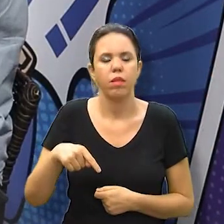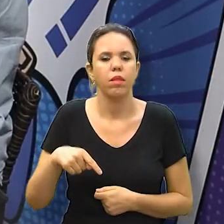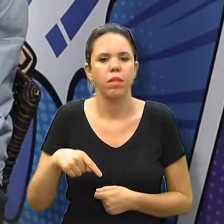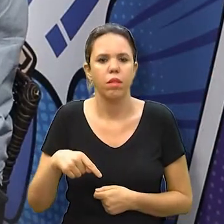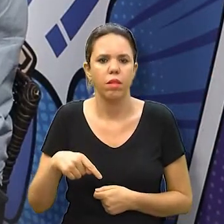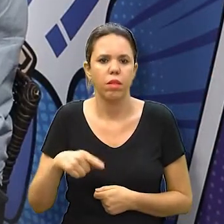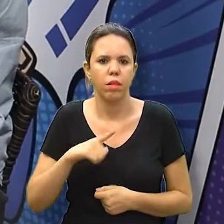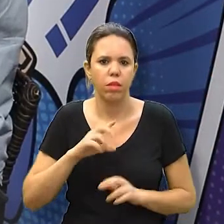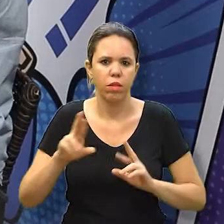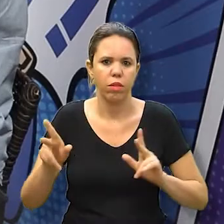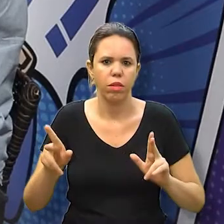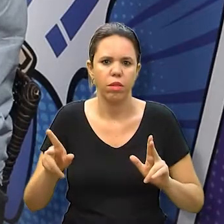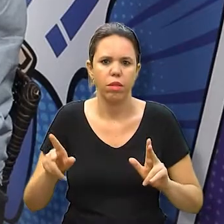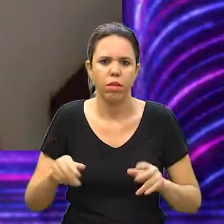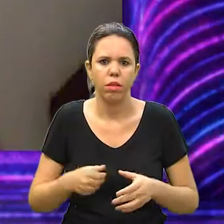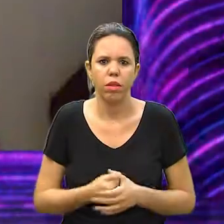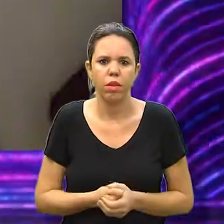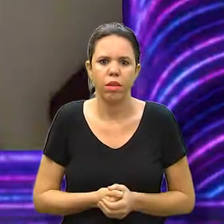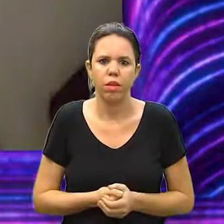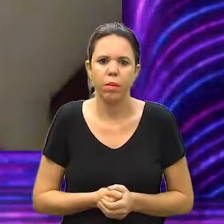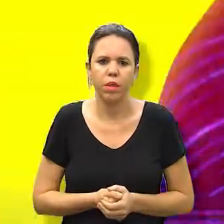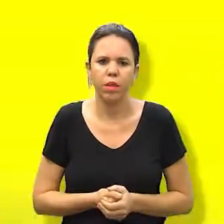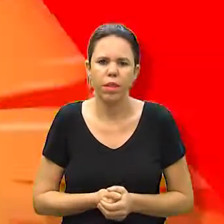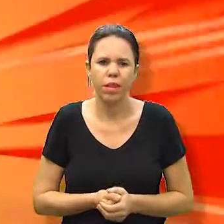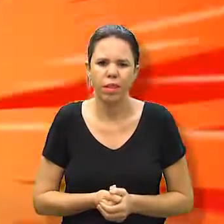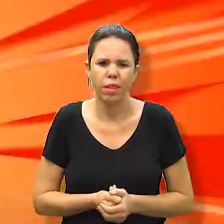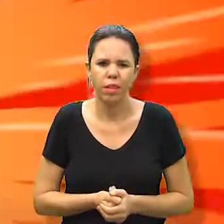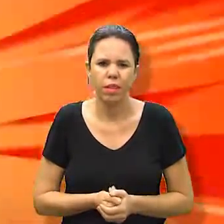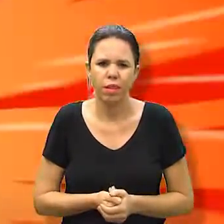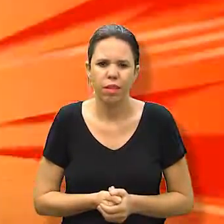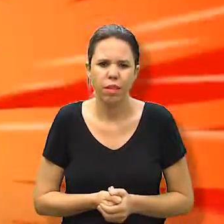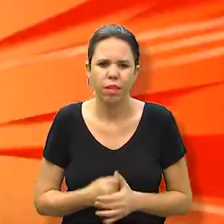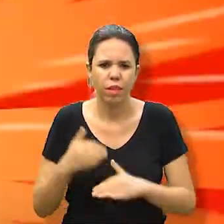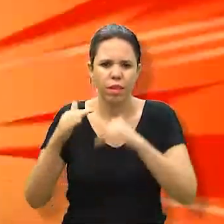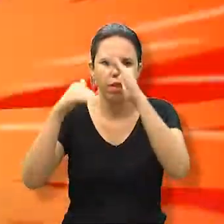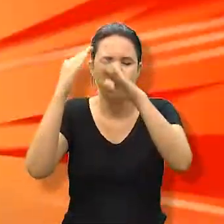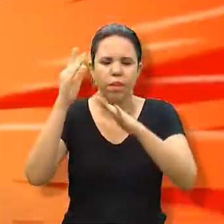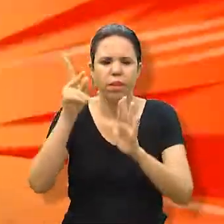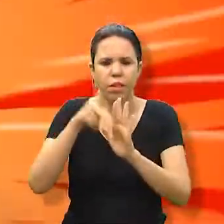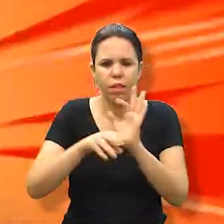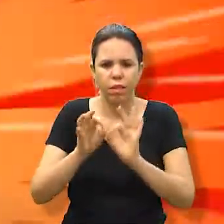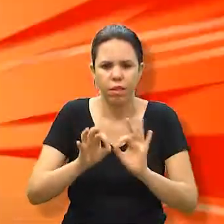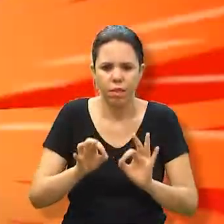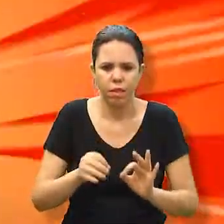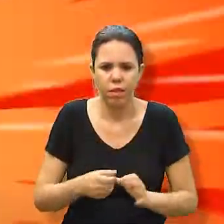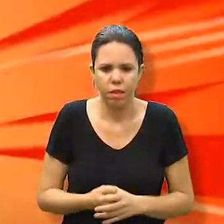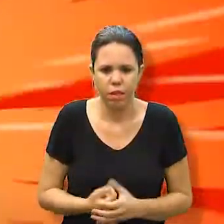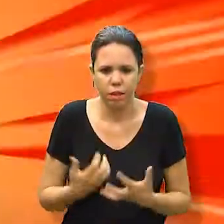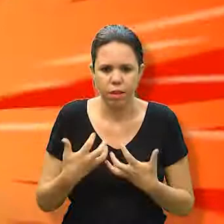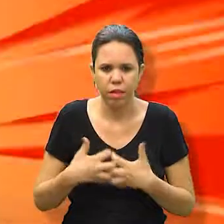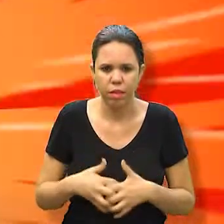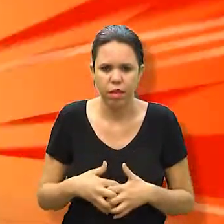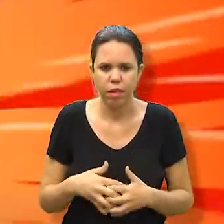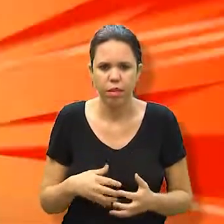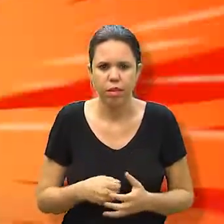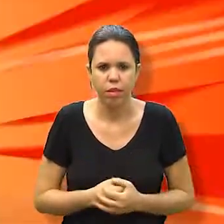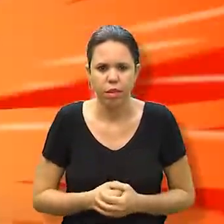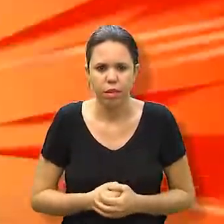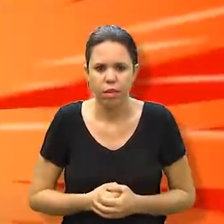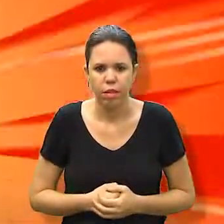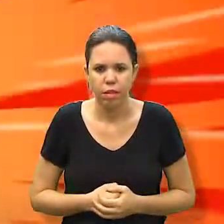ideia assim diferentona, né? Então, eu desenvolvi esse projeto